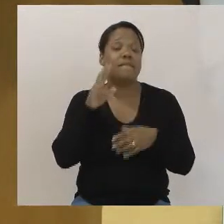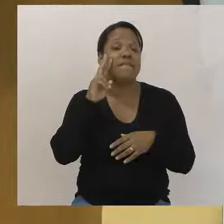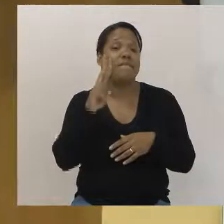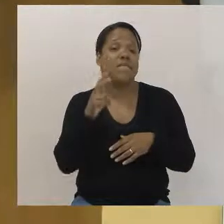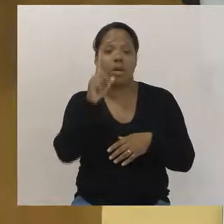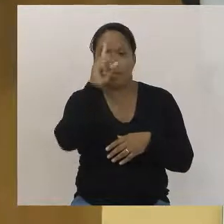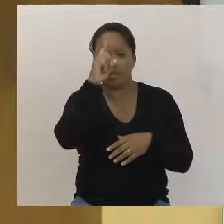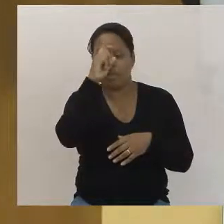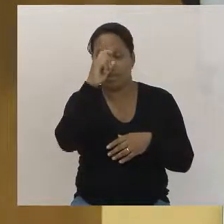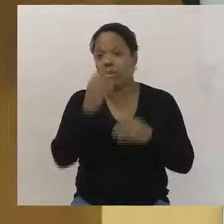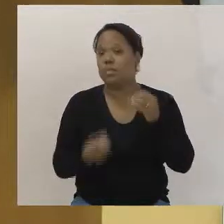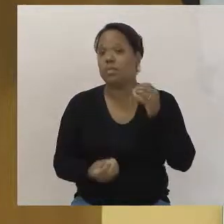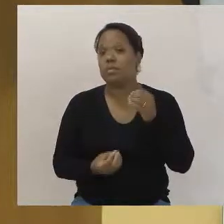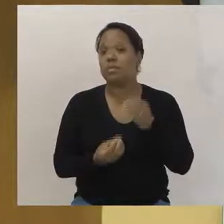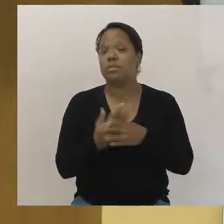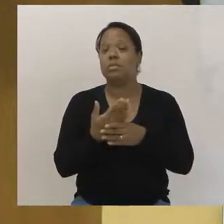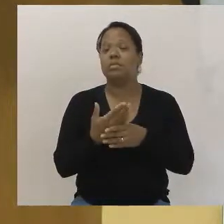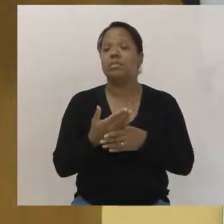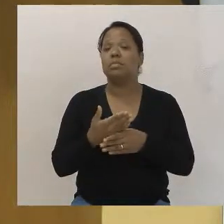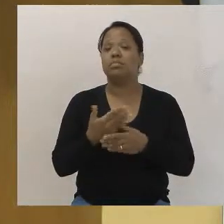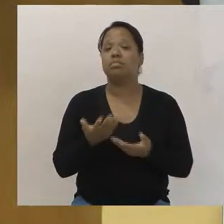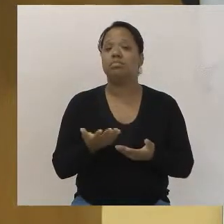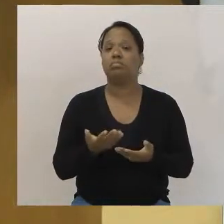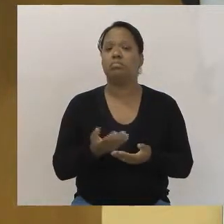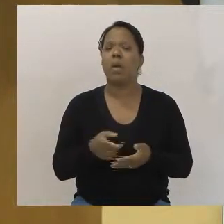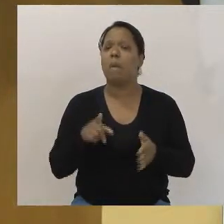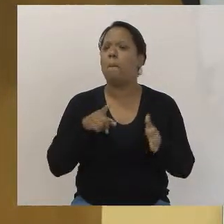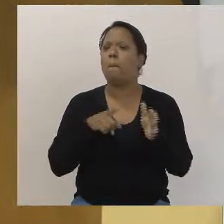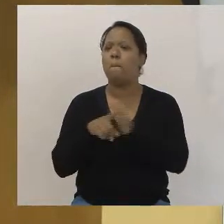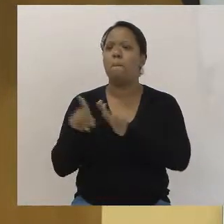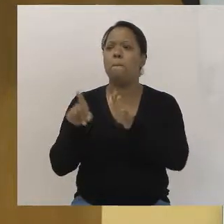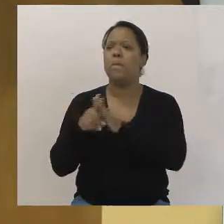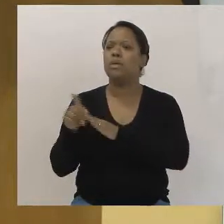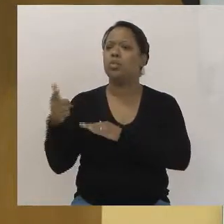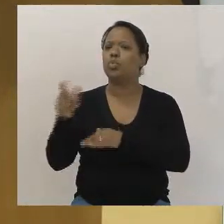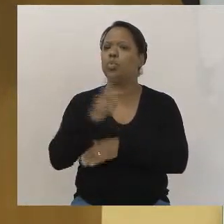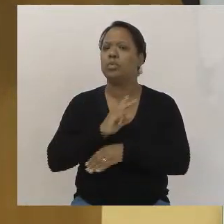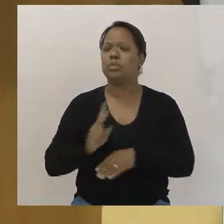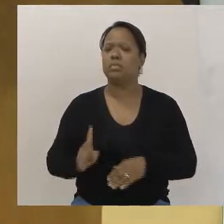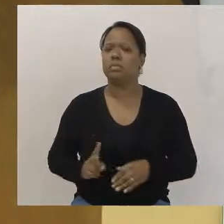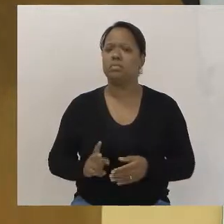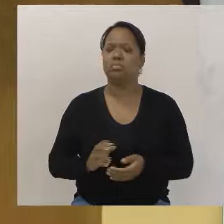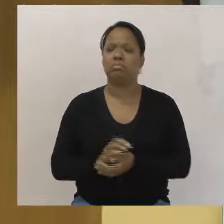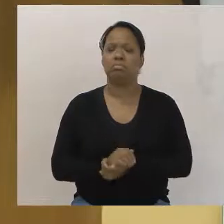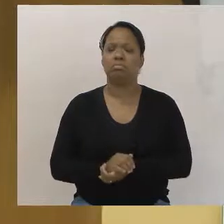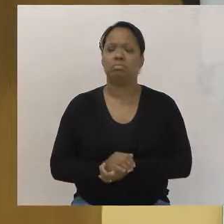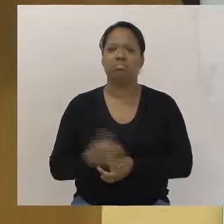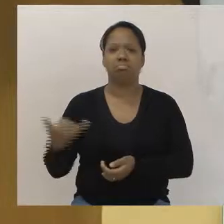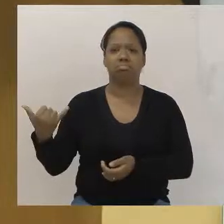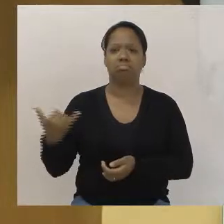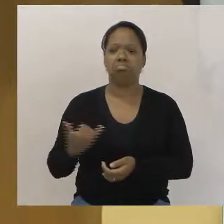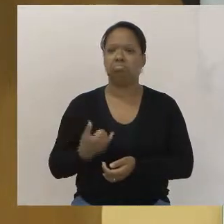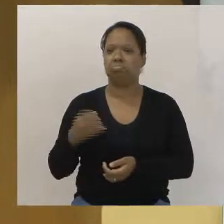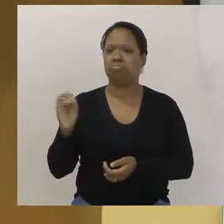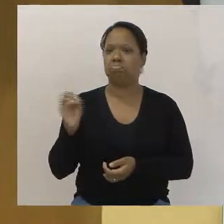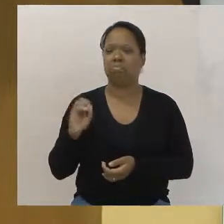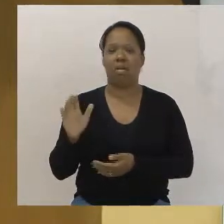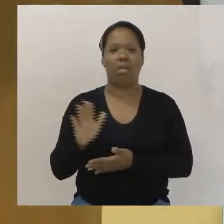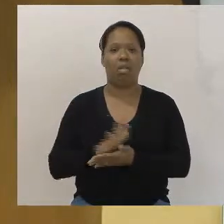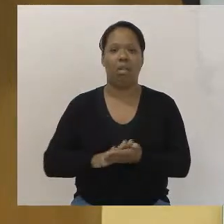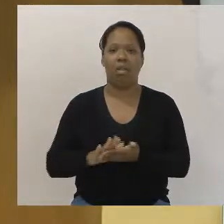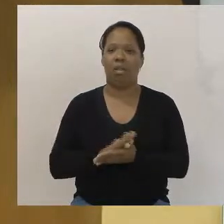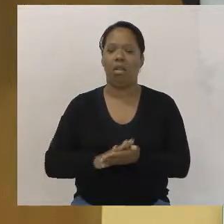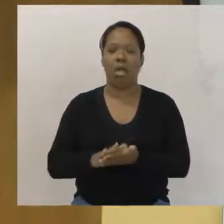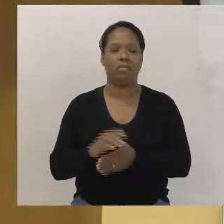pronto socorro seria instalado na cidade eu perguntei a alguns vereadores aqui é de fato não está previsto